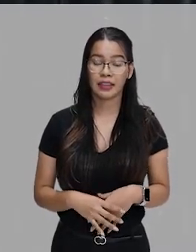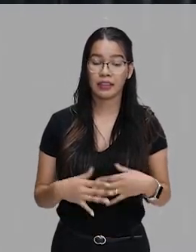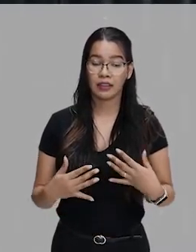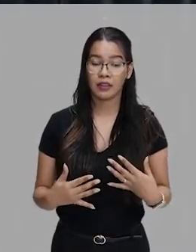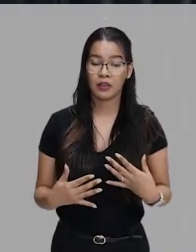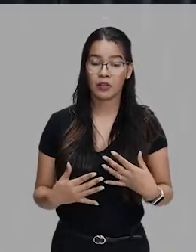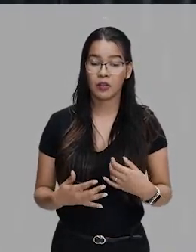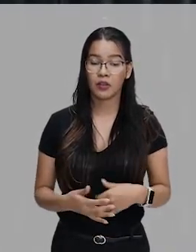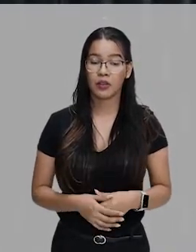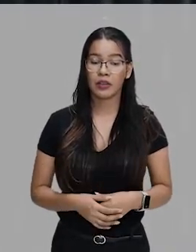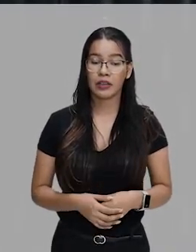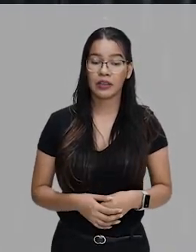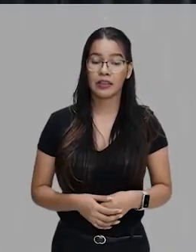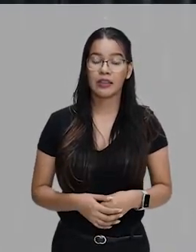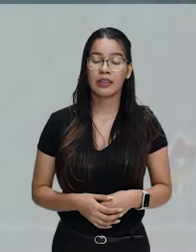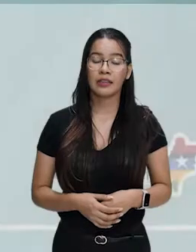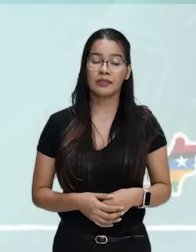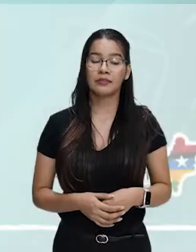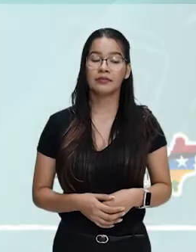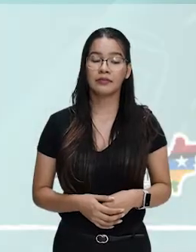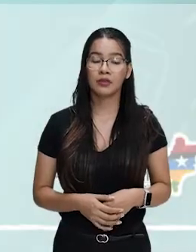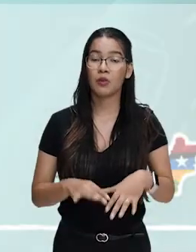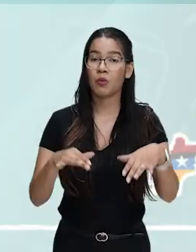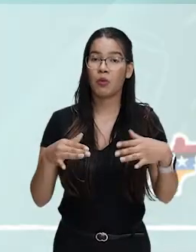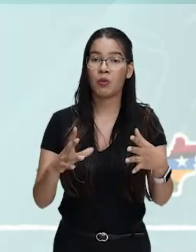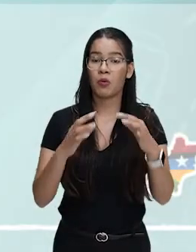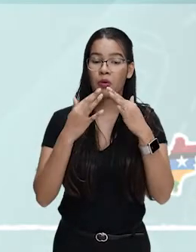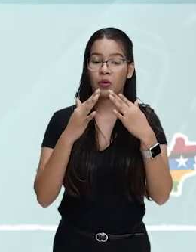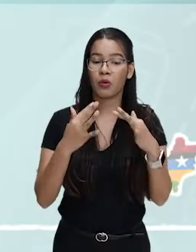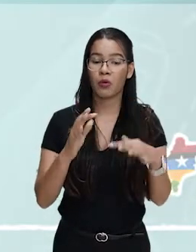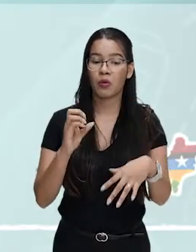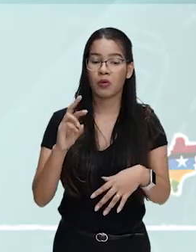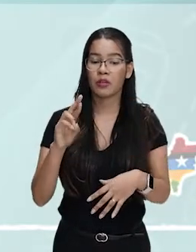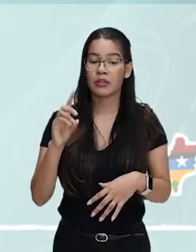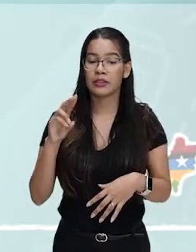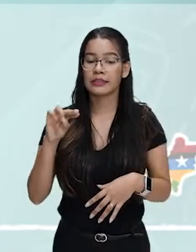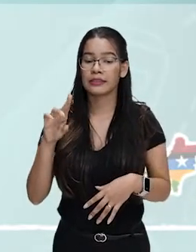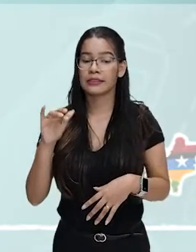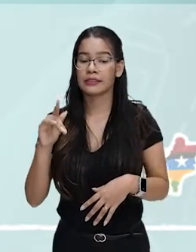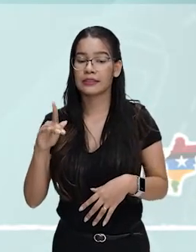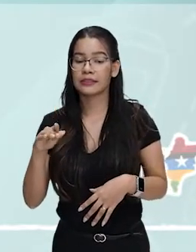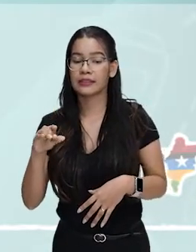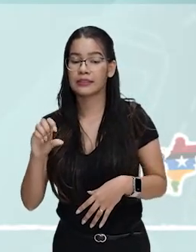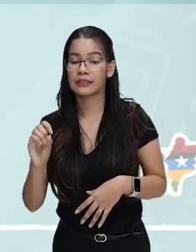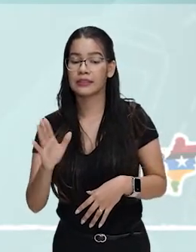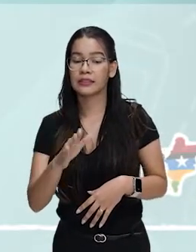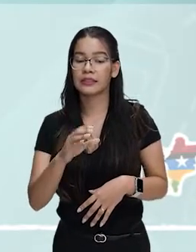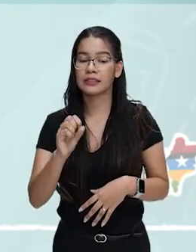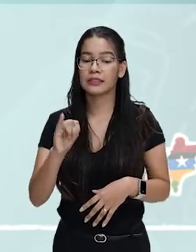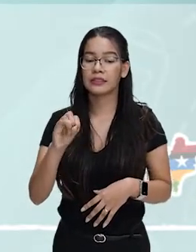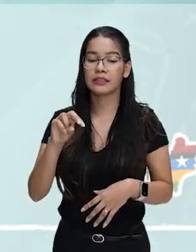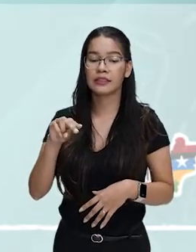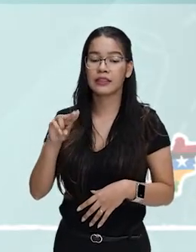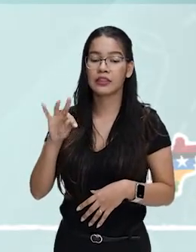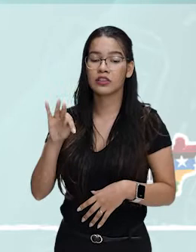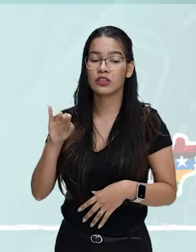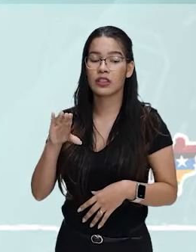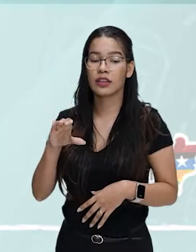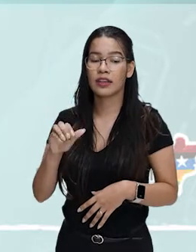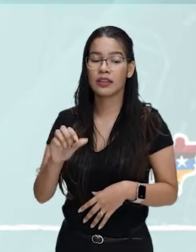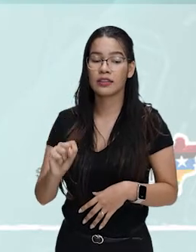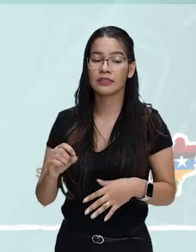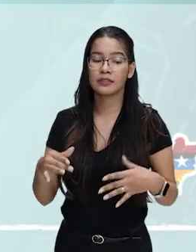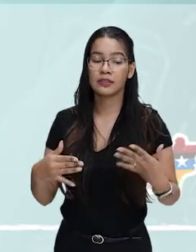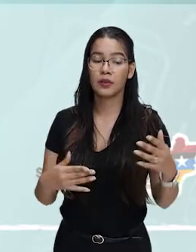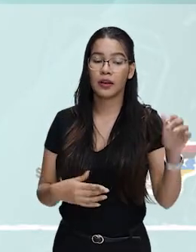Classifica as orações coordenadas sindéticas. Deve ter ventado bastante porque há muitas folhas